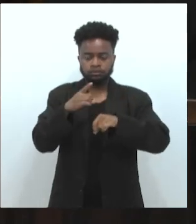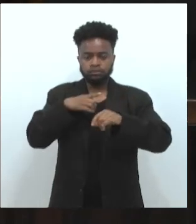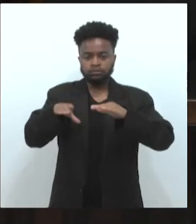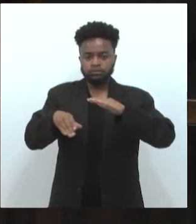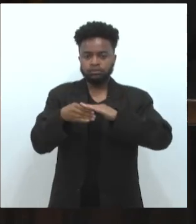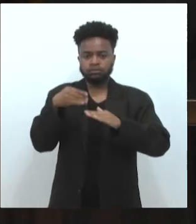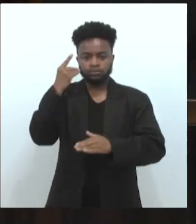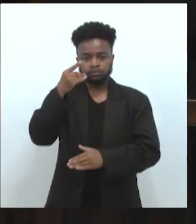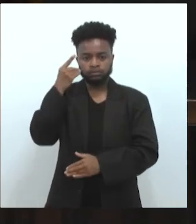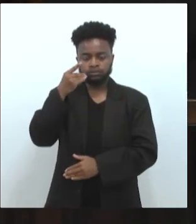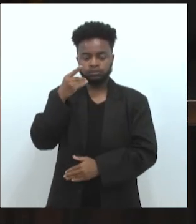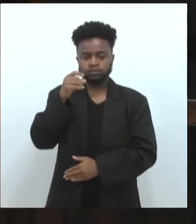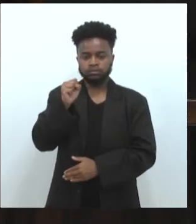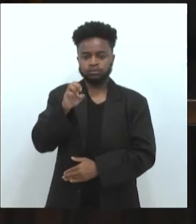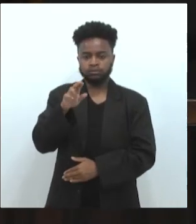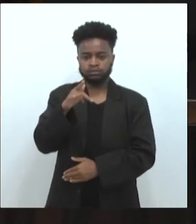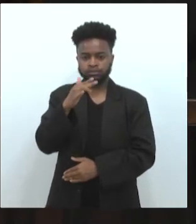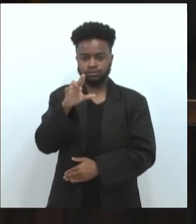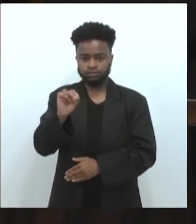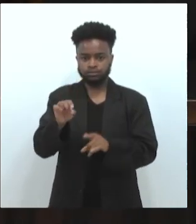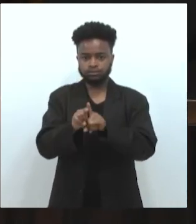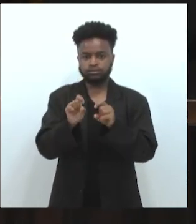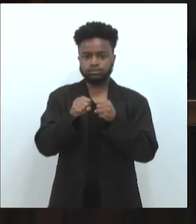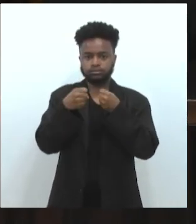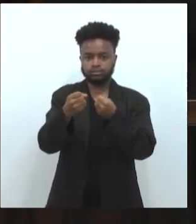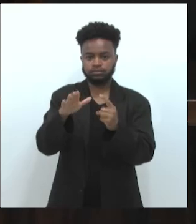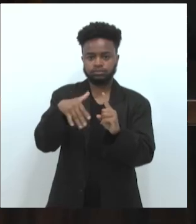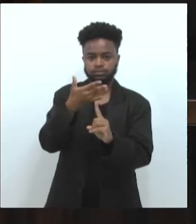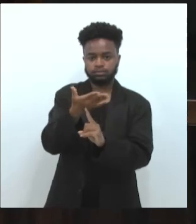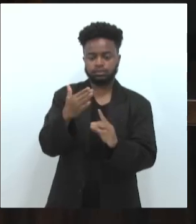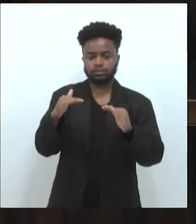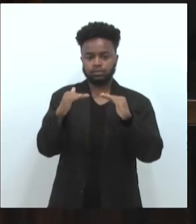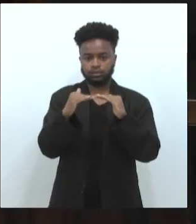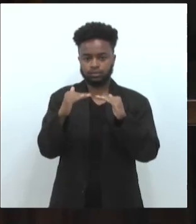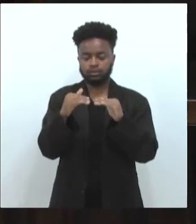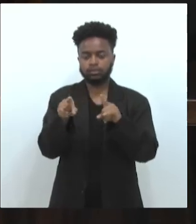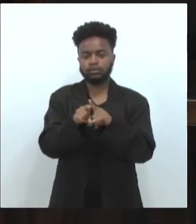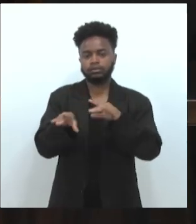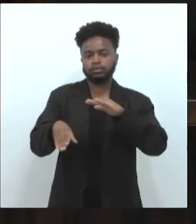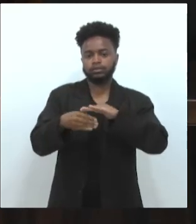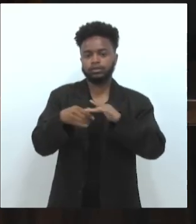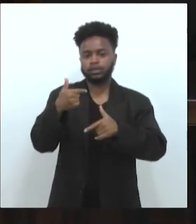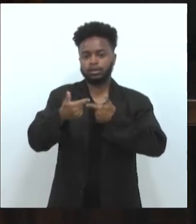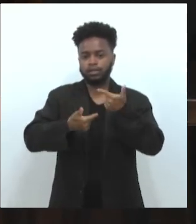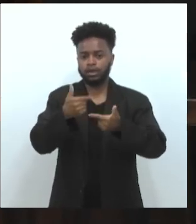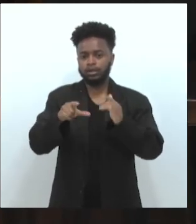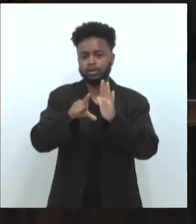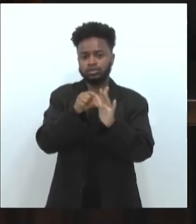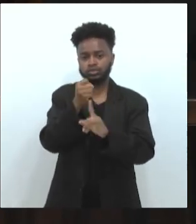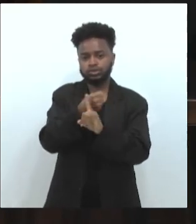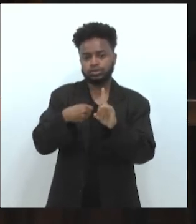Serginho, Defesa do Meio Ambiente, favorável, com a emenda do Trabalho, Legislação Social e